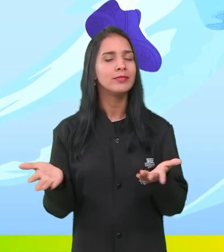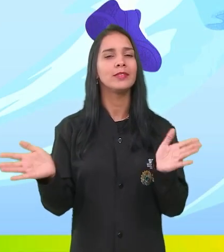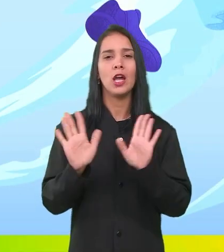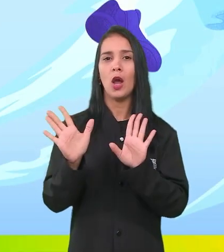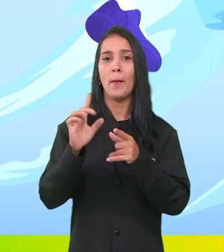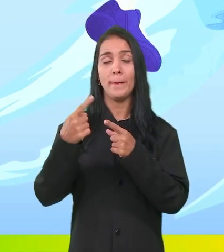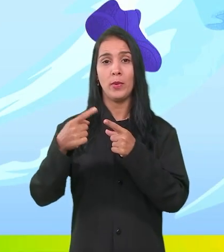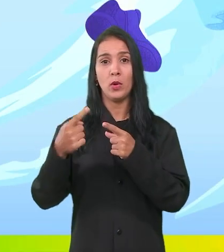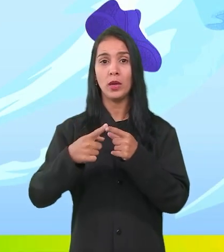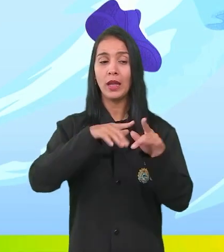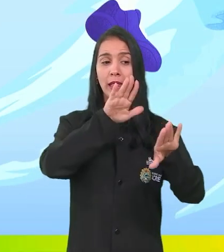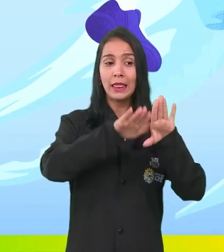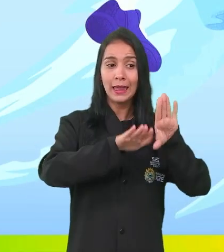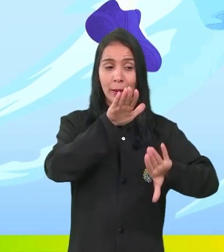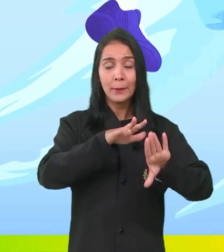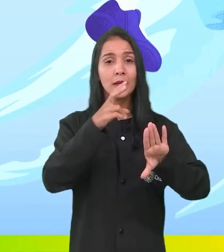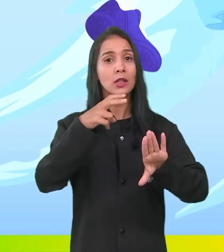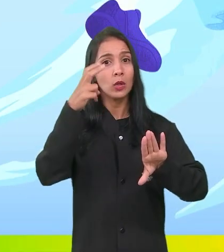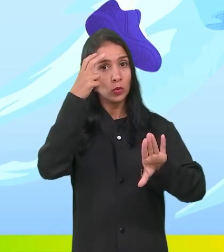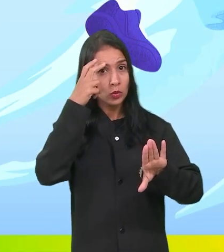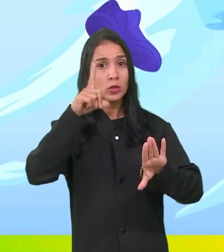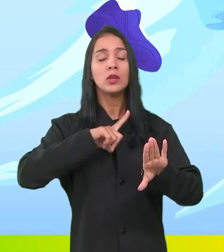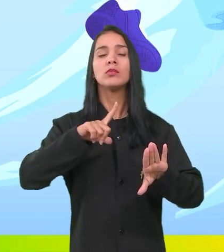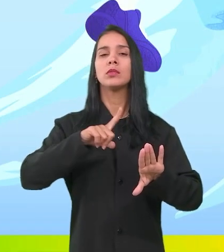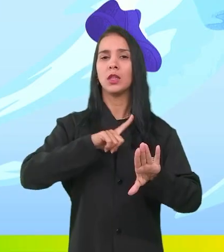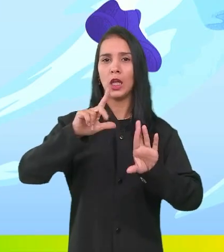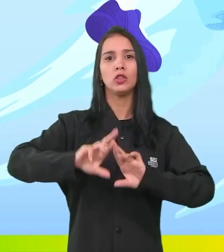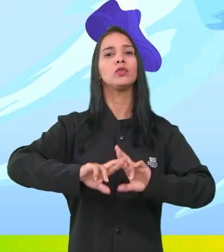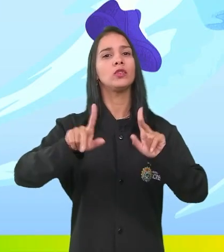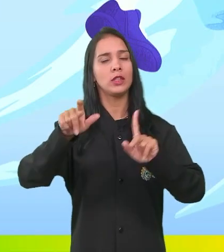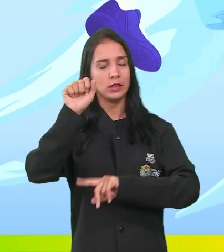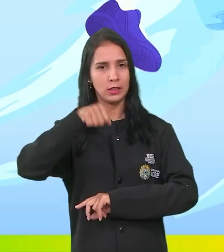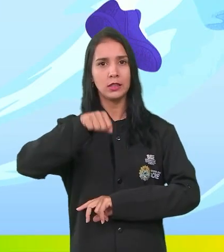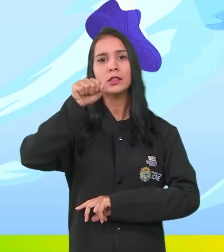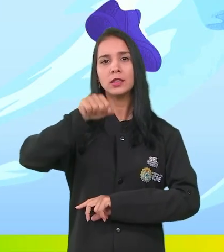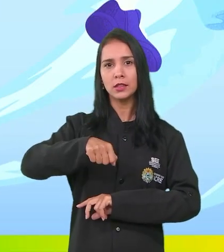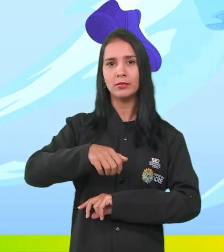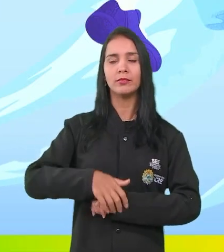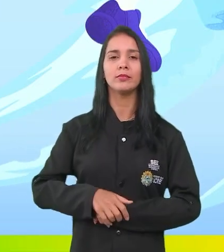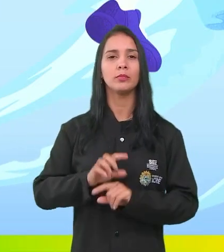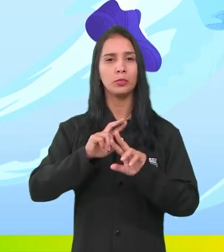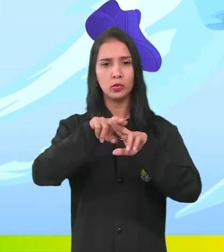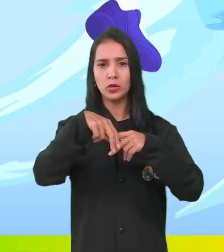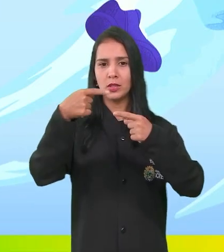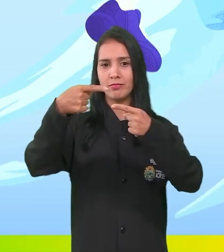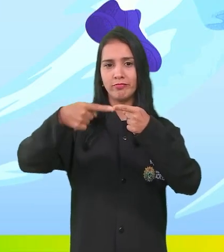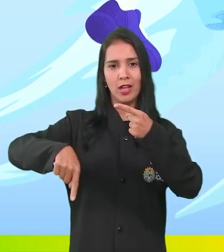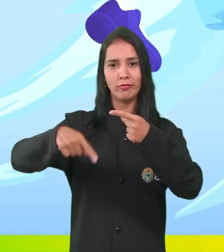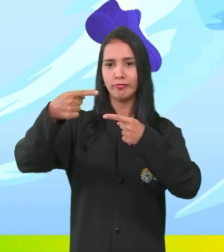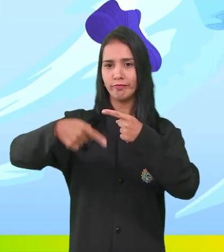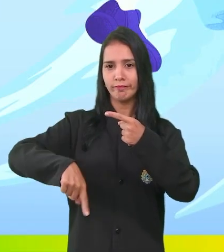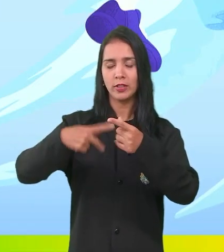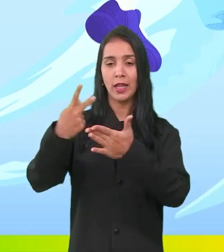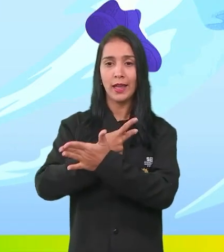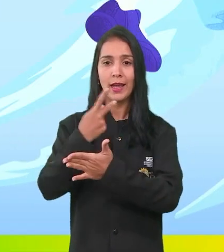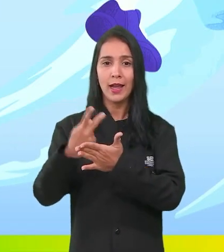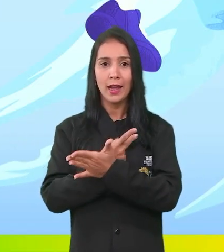aí uma alteração. Então, essa também não vai estar correta. A mais